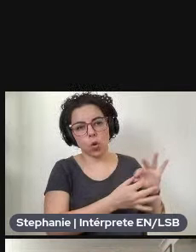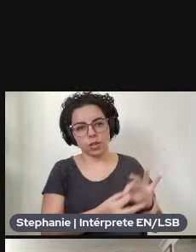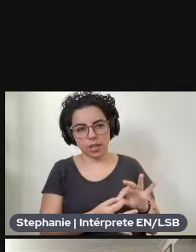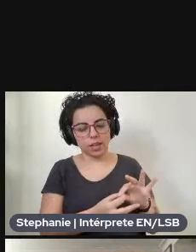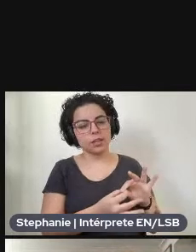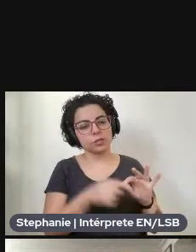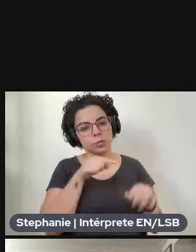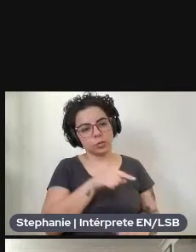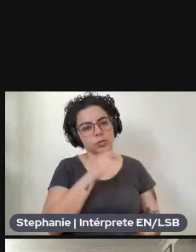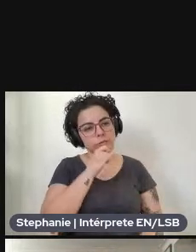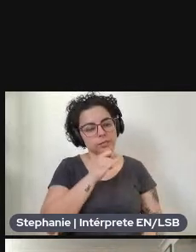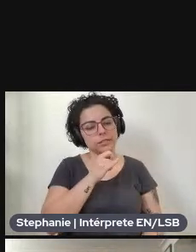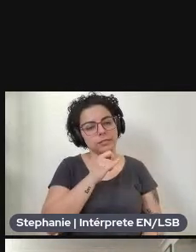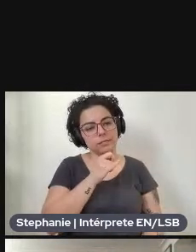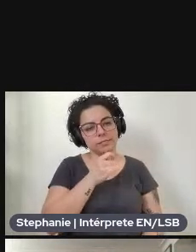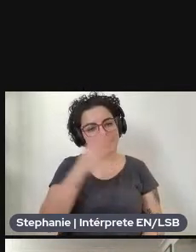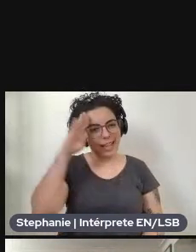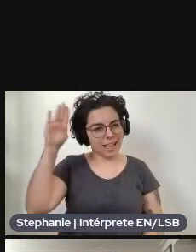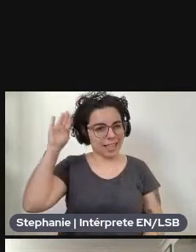a concretização do texto.